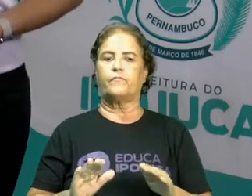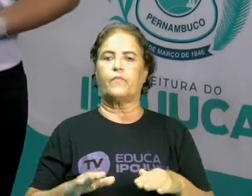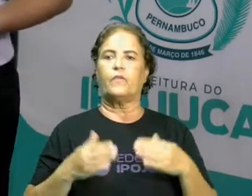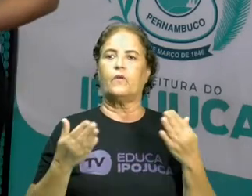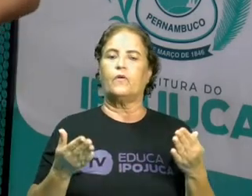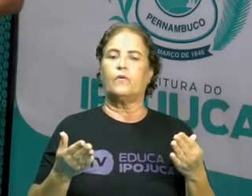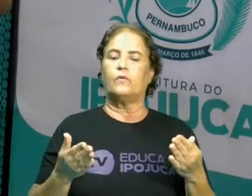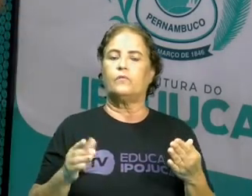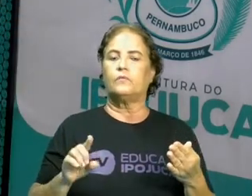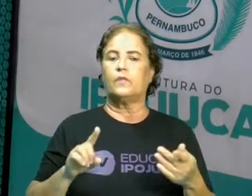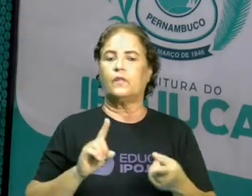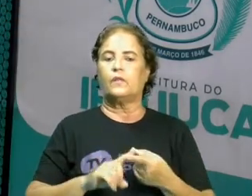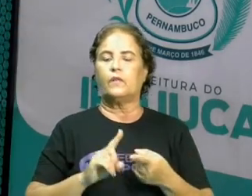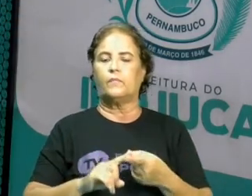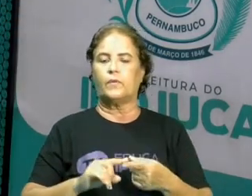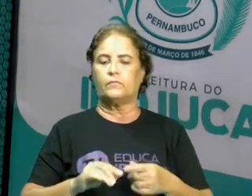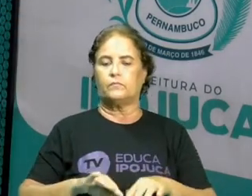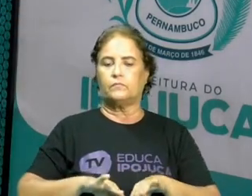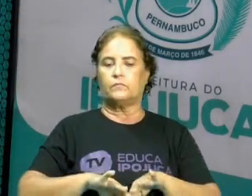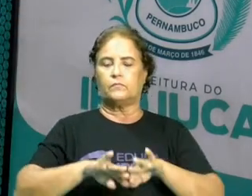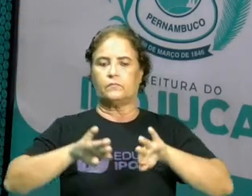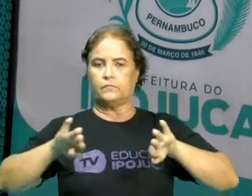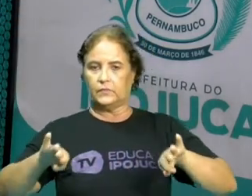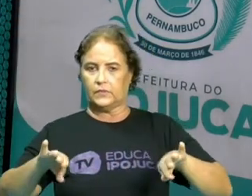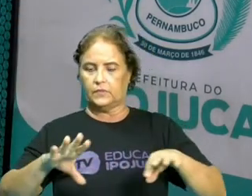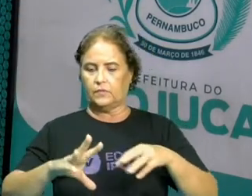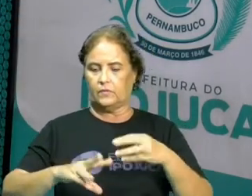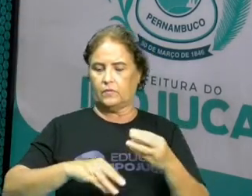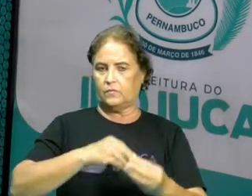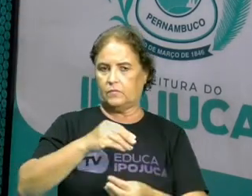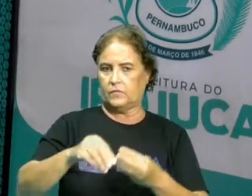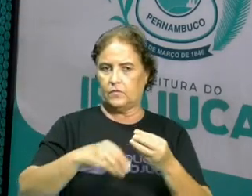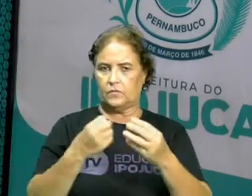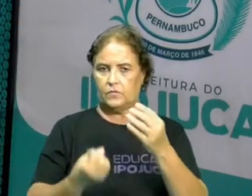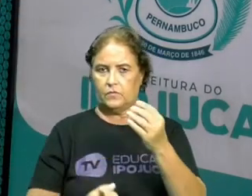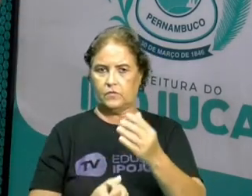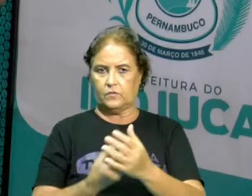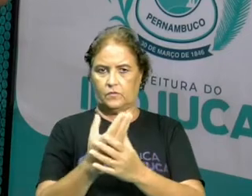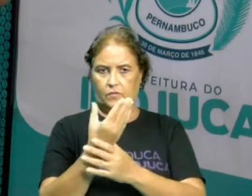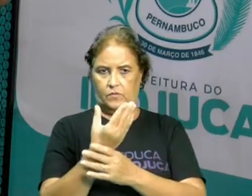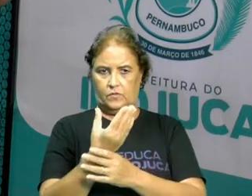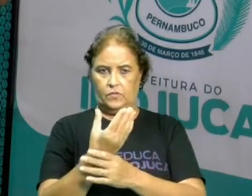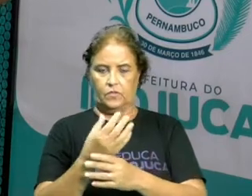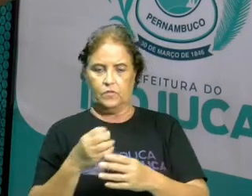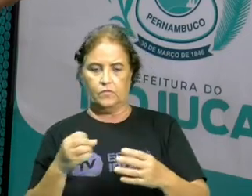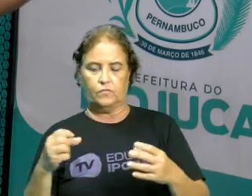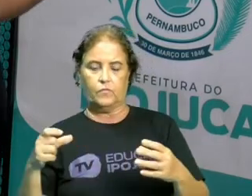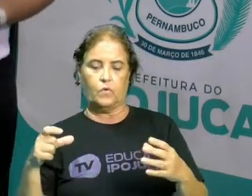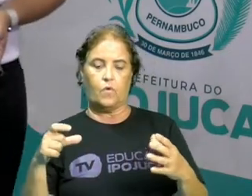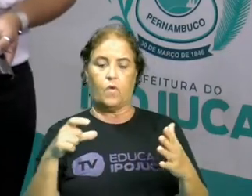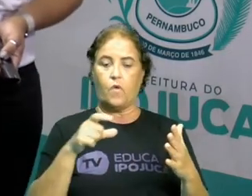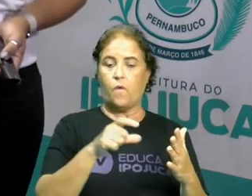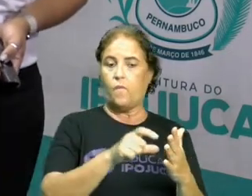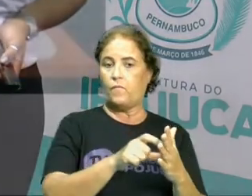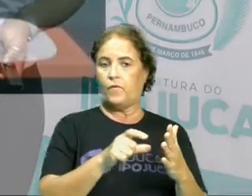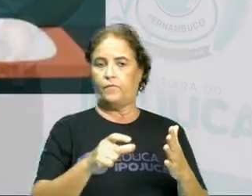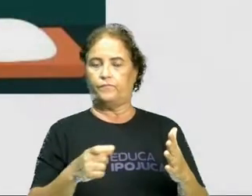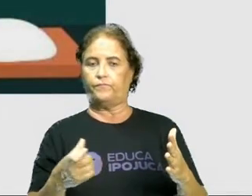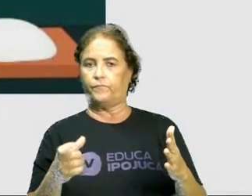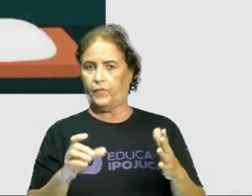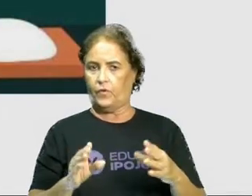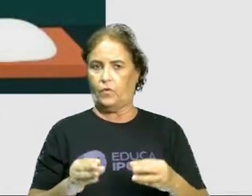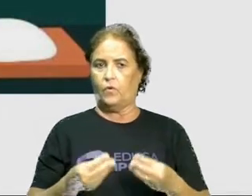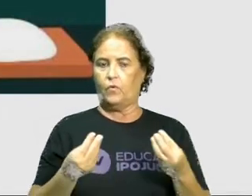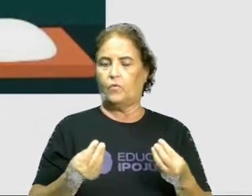Outra forma de eu também separar misturas heterogêneas é através da atração magnética. Quando uma